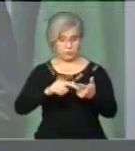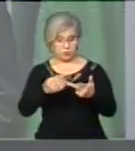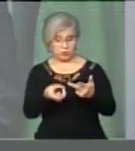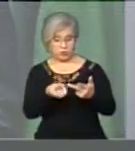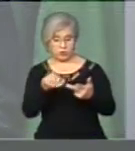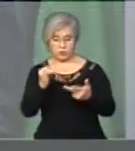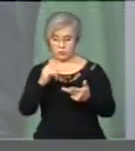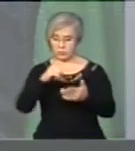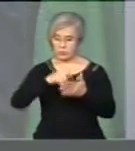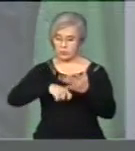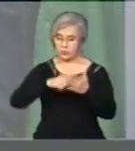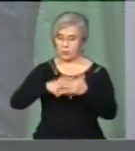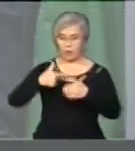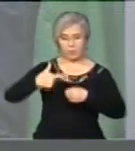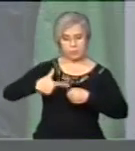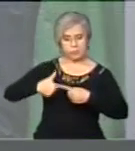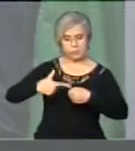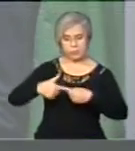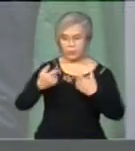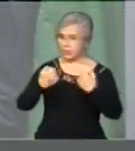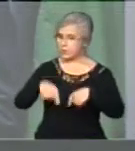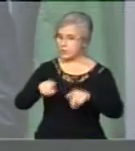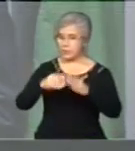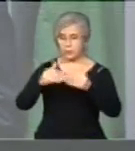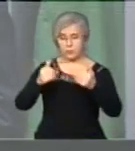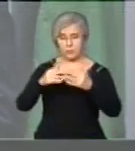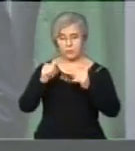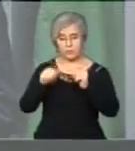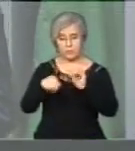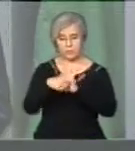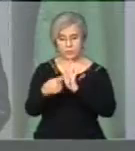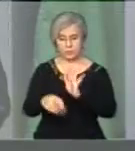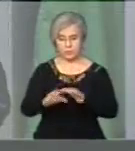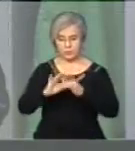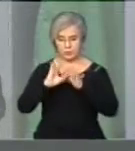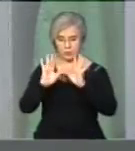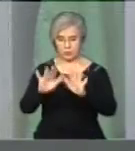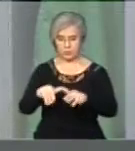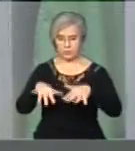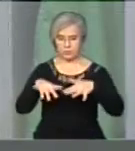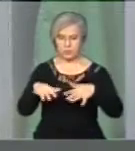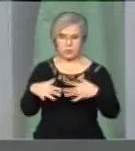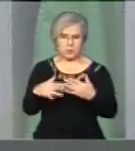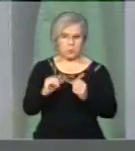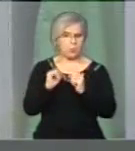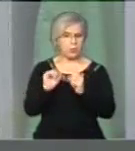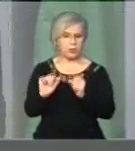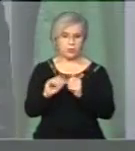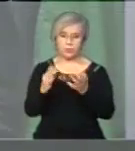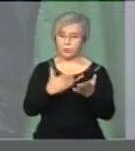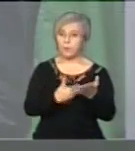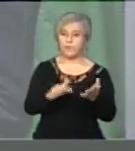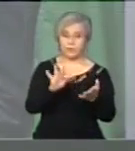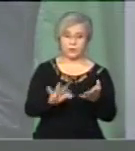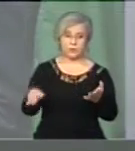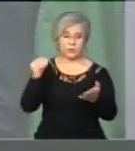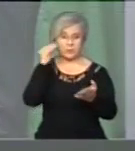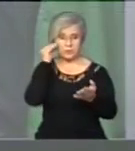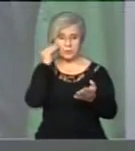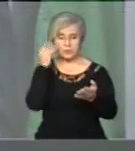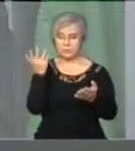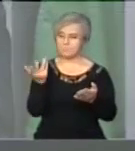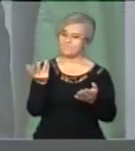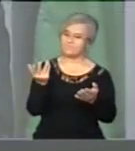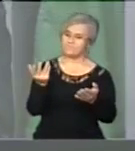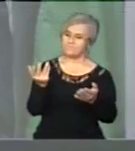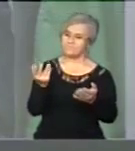sobre os combustíveis, que é a CID, sem pedir autorização do Congresso Nacional. Ou pode fazer o que o governo federal está tentando fazer, flexibilizar o